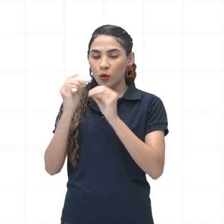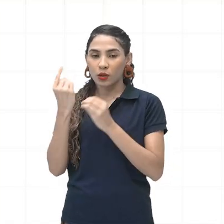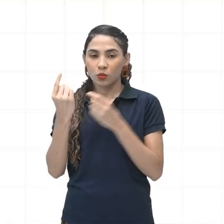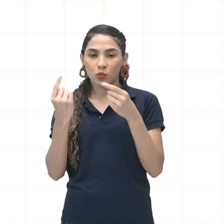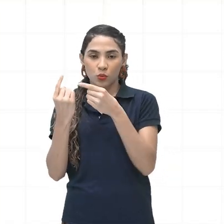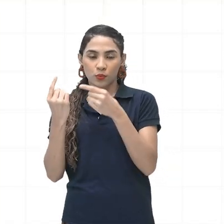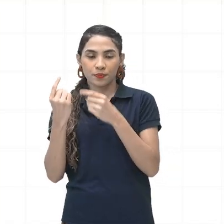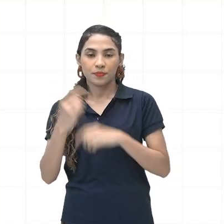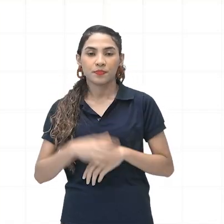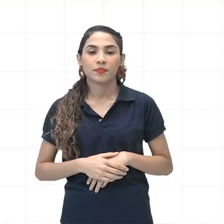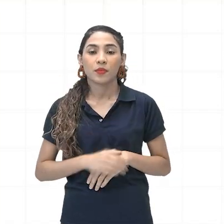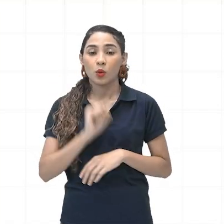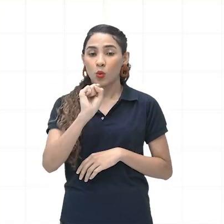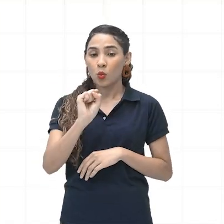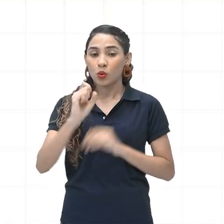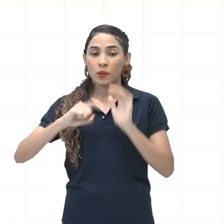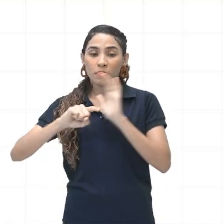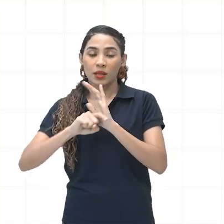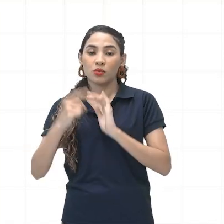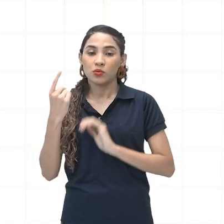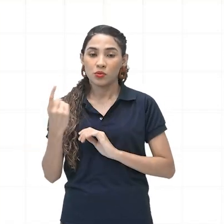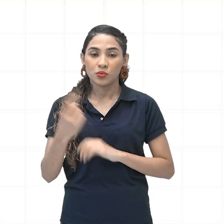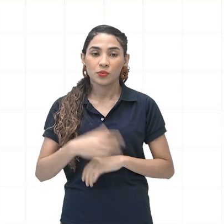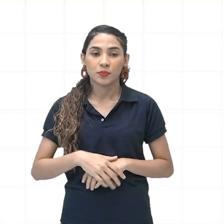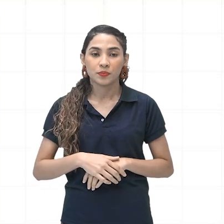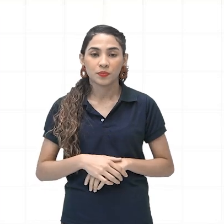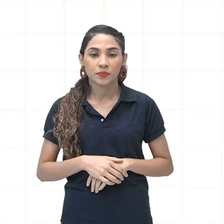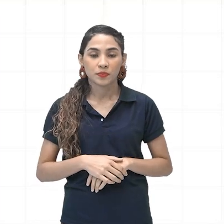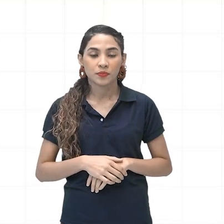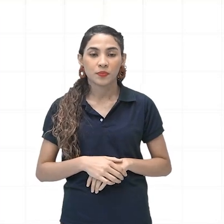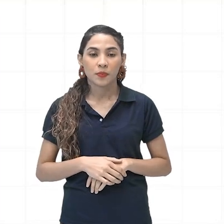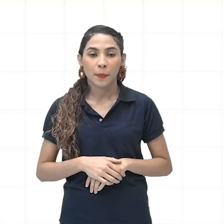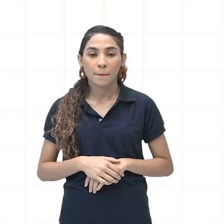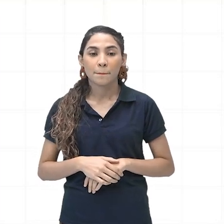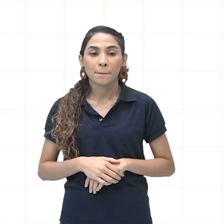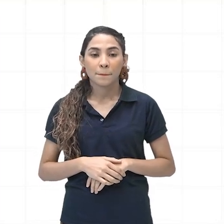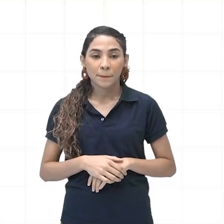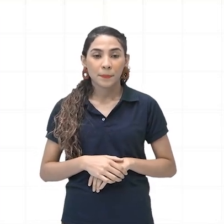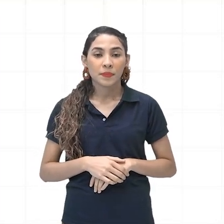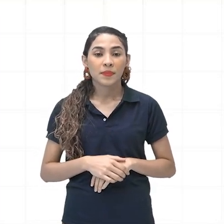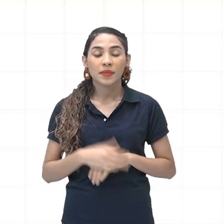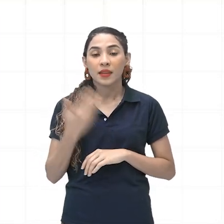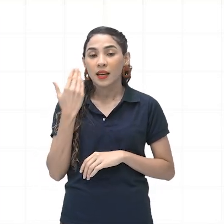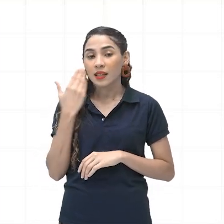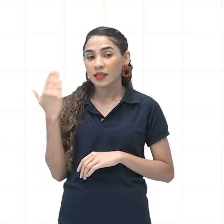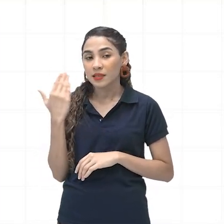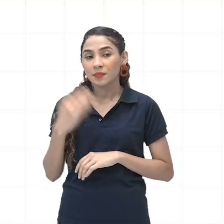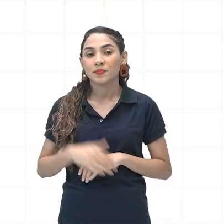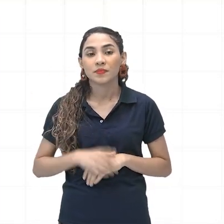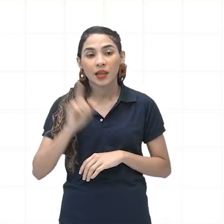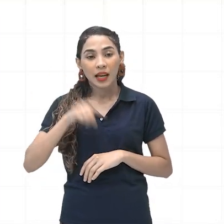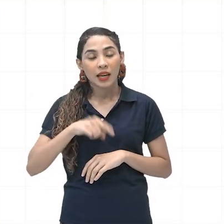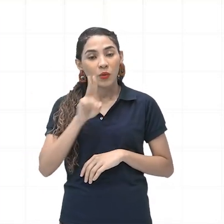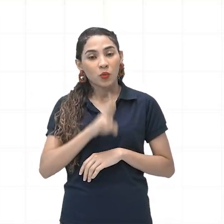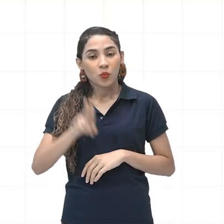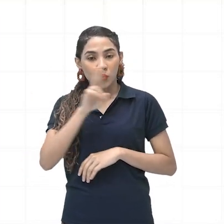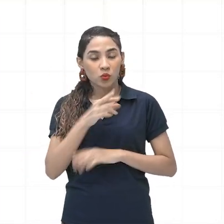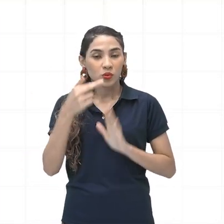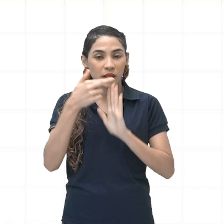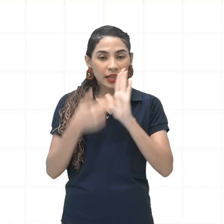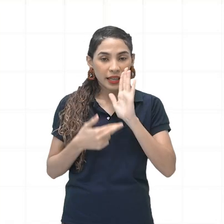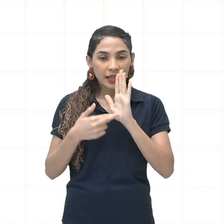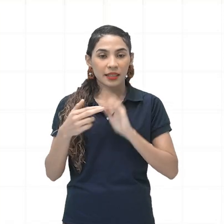Então, 8 elevado a menos 1. Dessa forma aqui, está aplicada